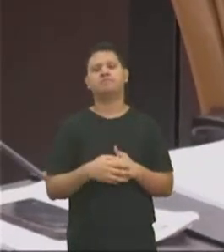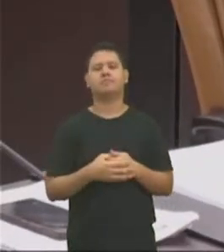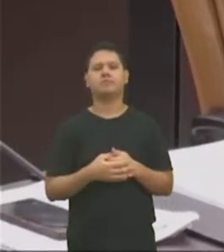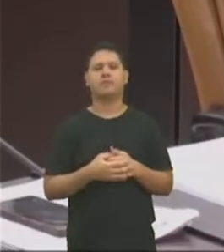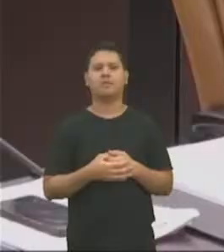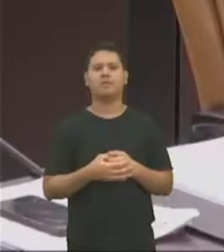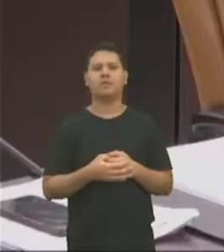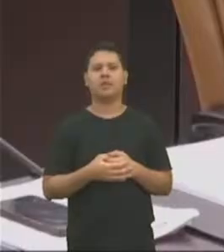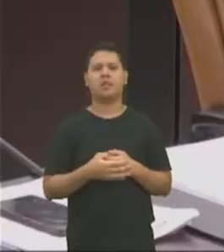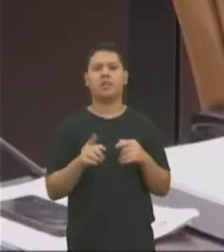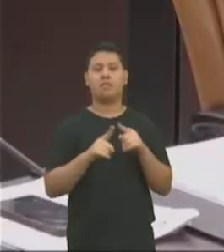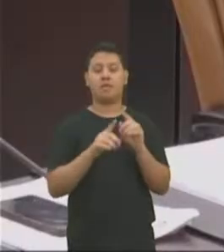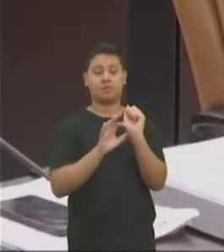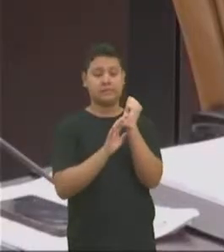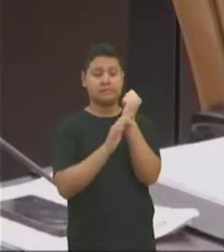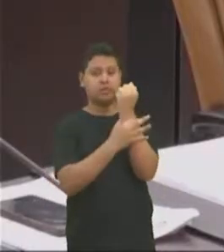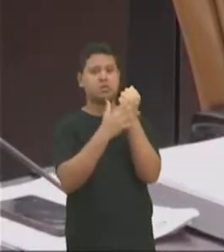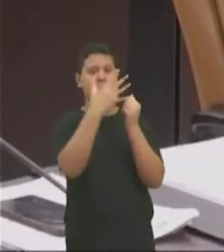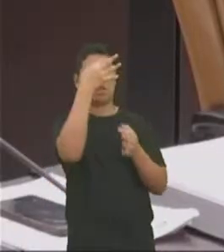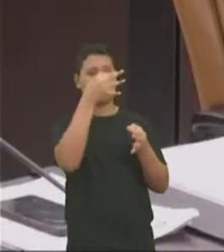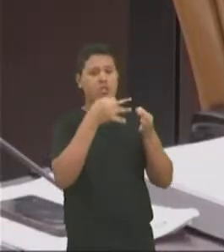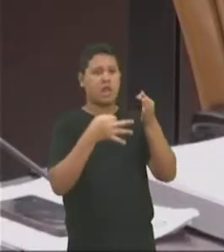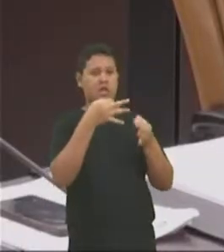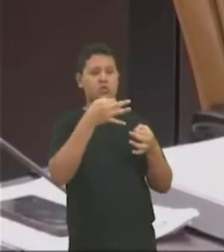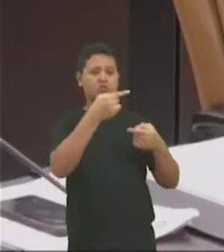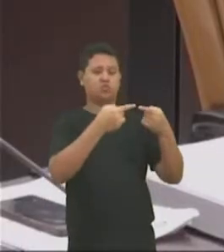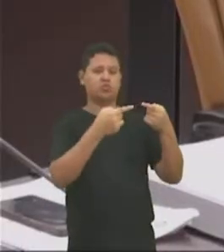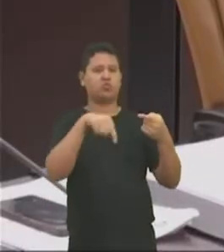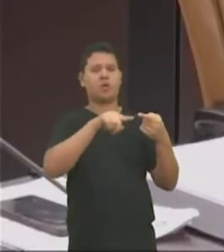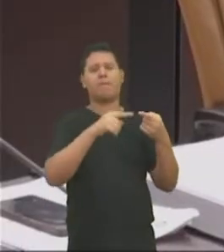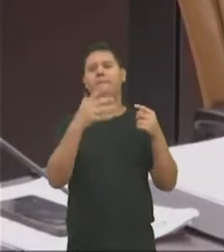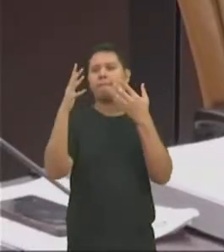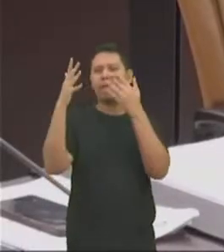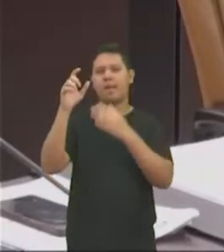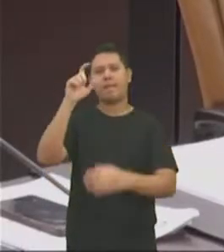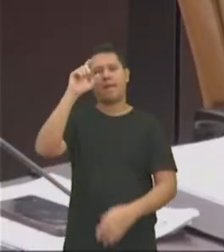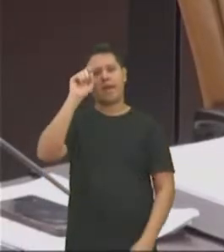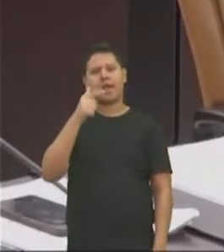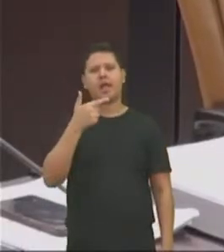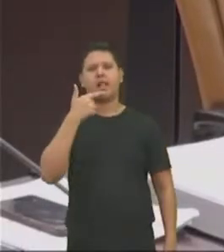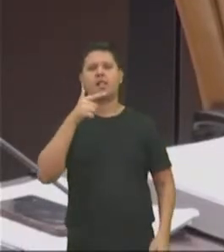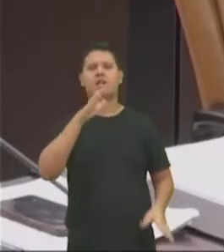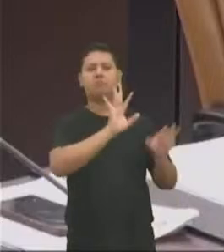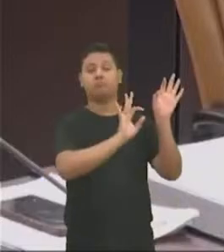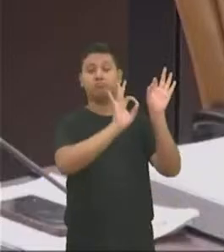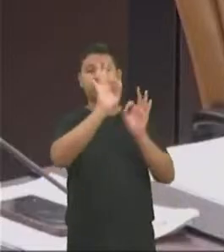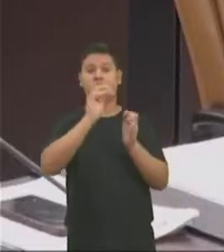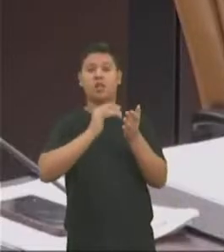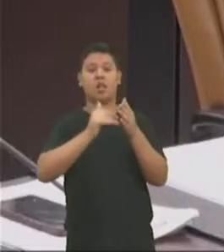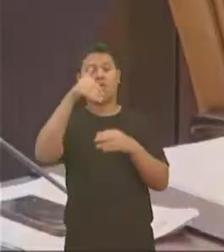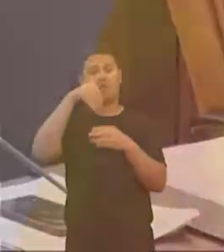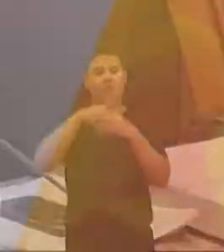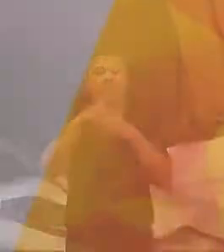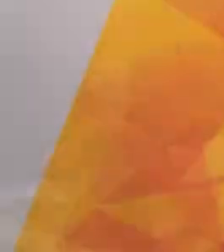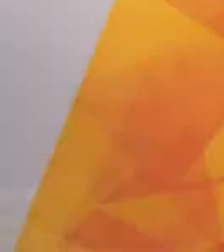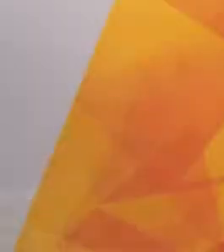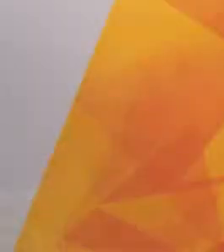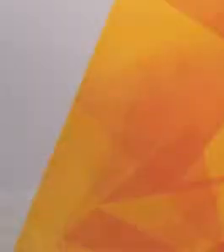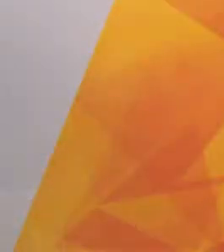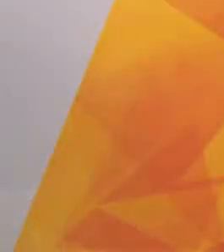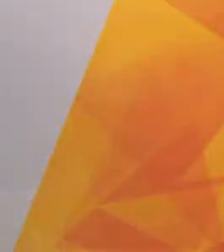né? E também a segurança jurídica de seus imóveis. Então, parabéns, Celso, e toda a equipe do planejamento aí. Meu voto será favorável